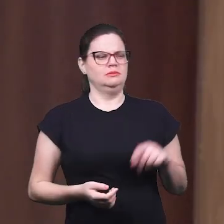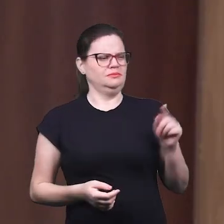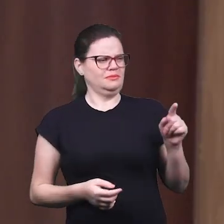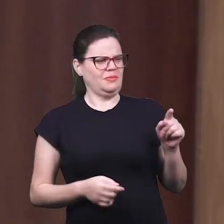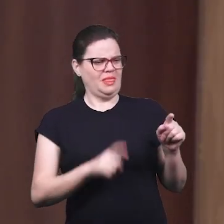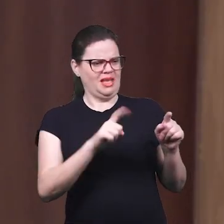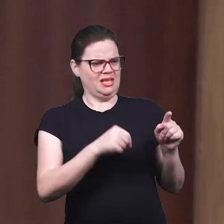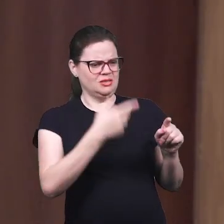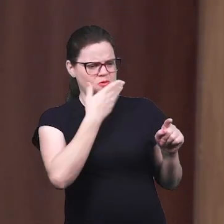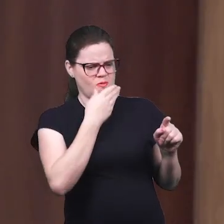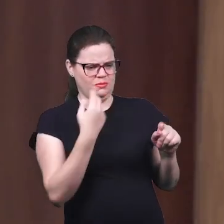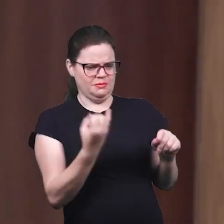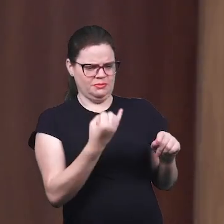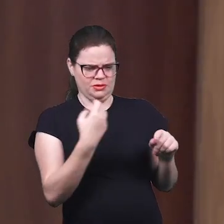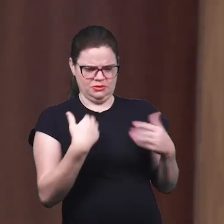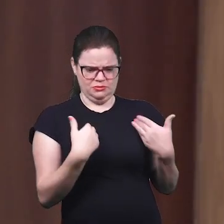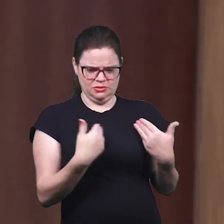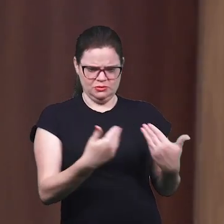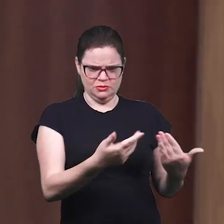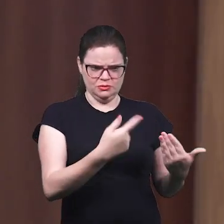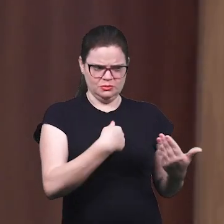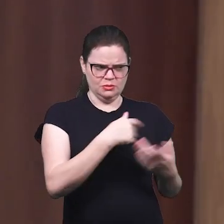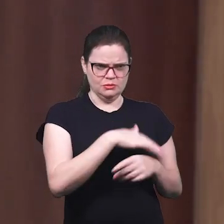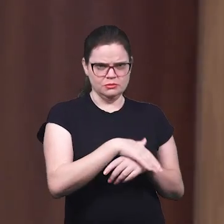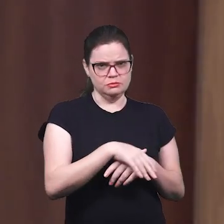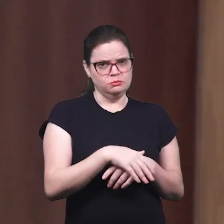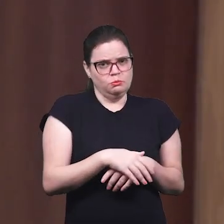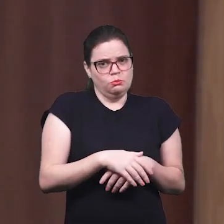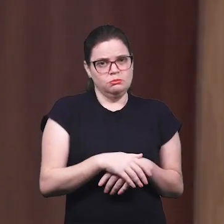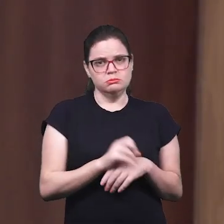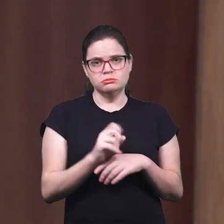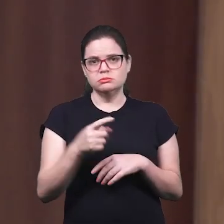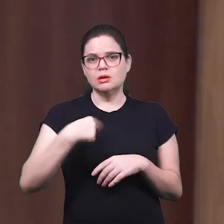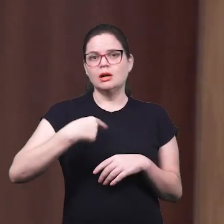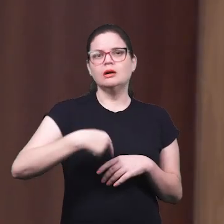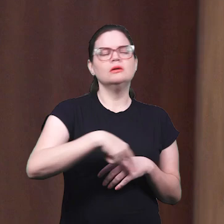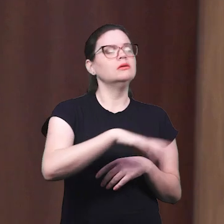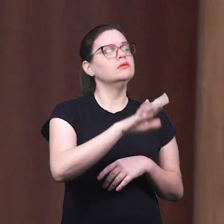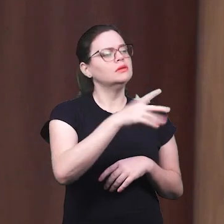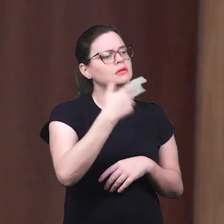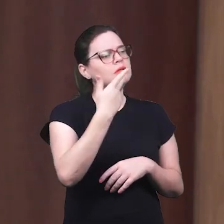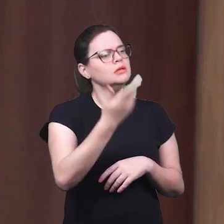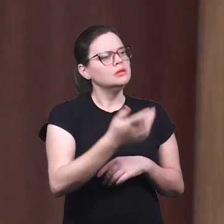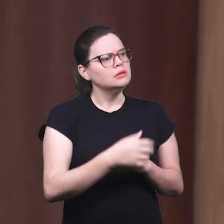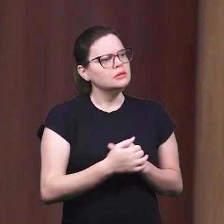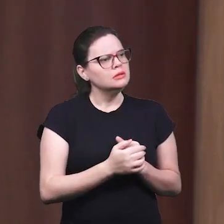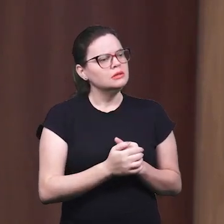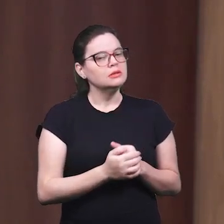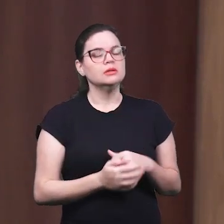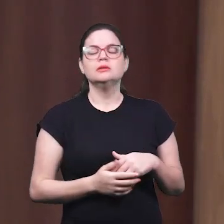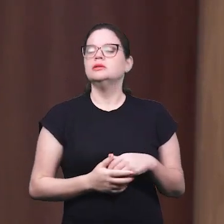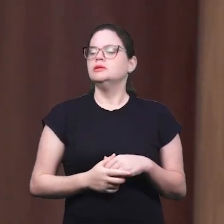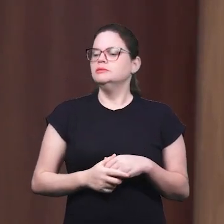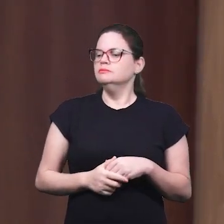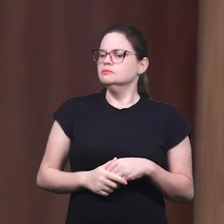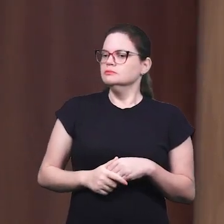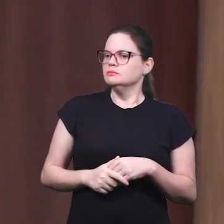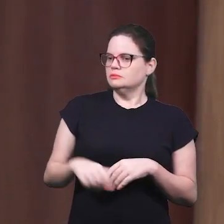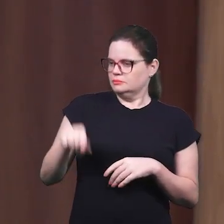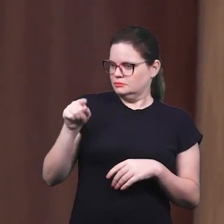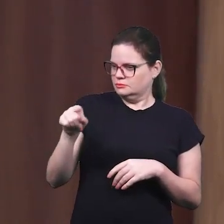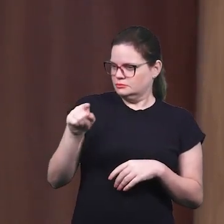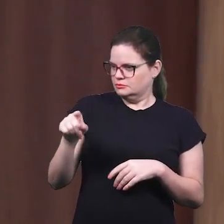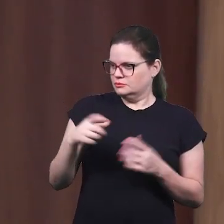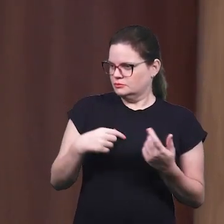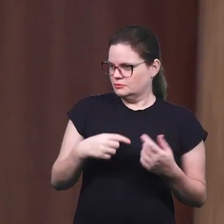importante desse quer conversar comigo. Aí eu fui lá, né? Aí, pois não, seu Eugênio. Aí chegou para mim. É